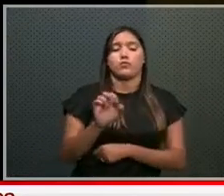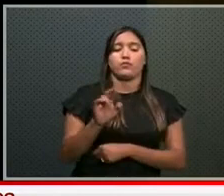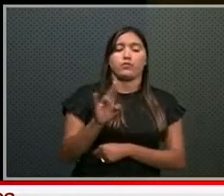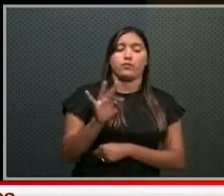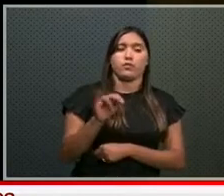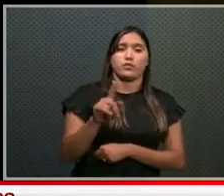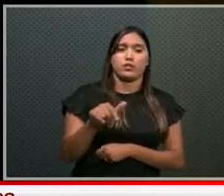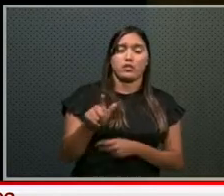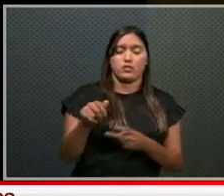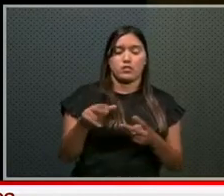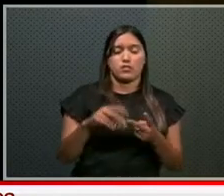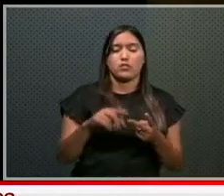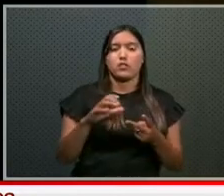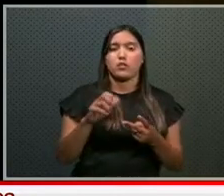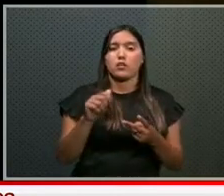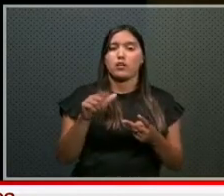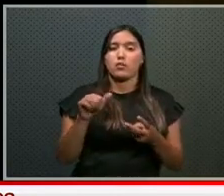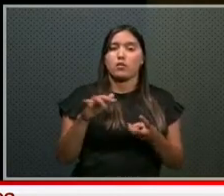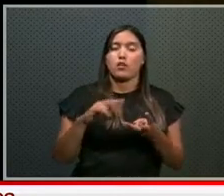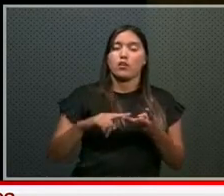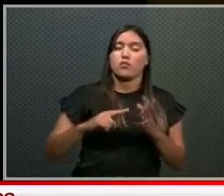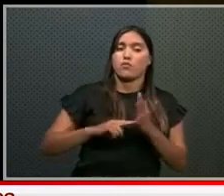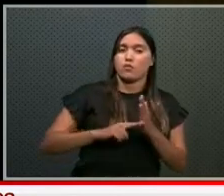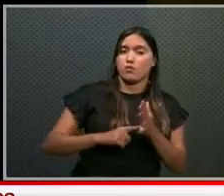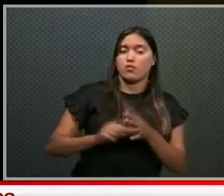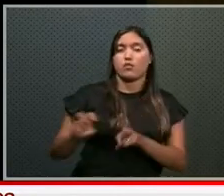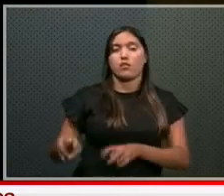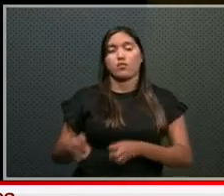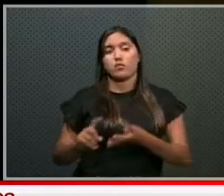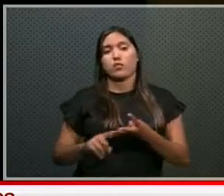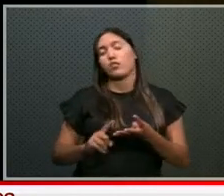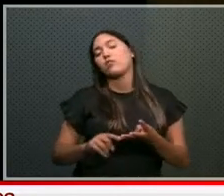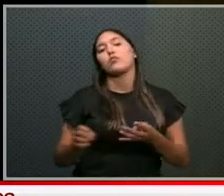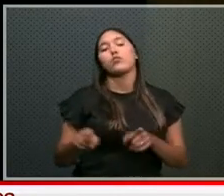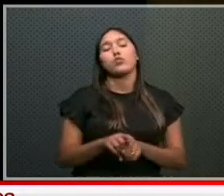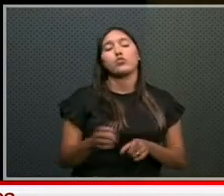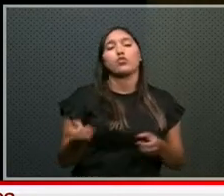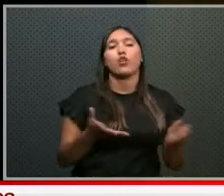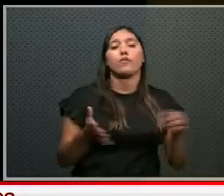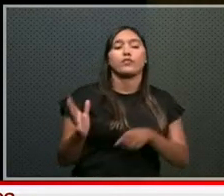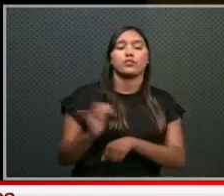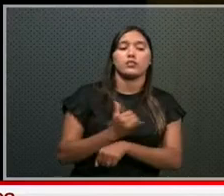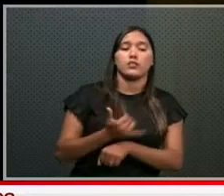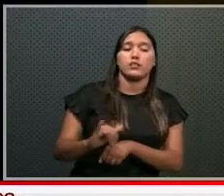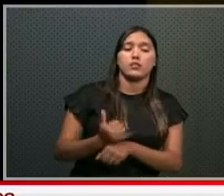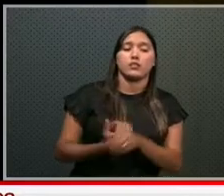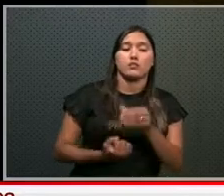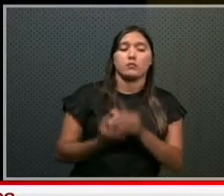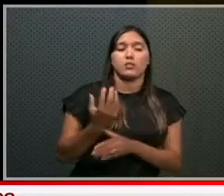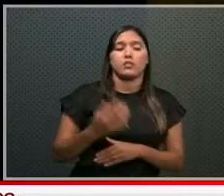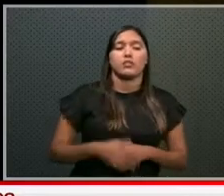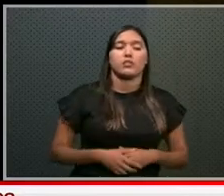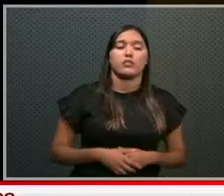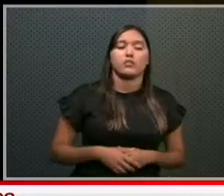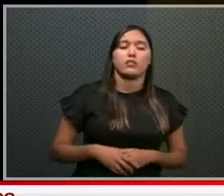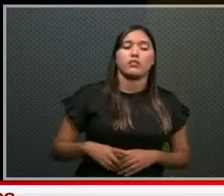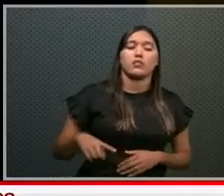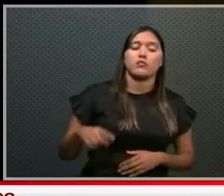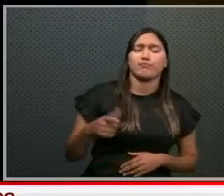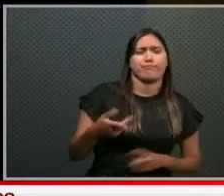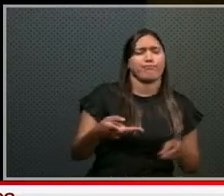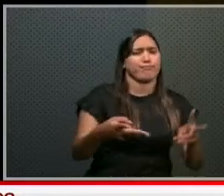calcário mecanização agrícola automação além da criação de novas alternativas vejam que número